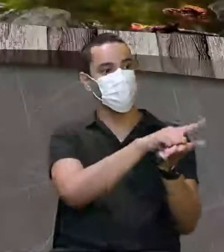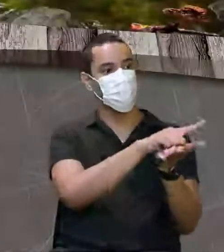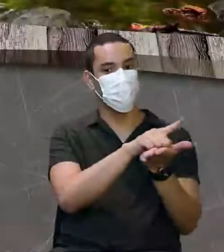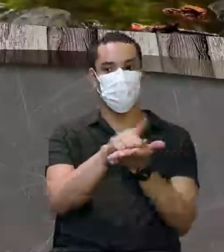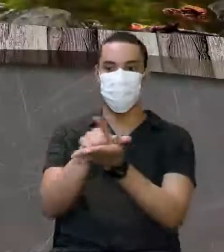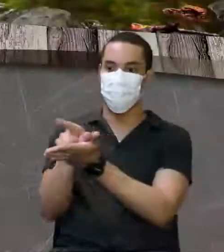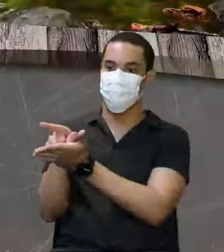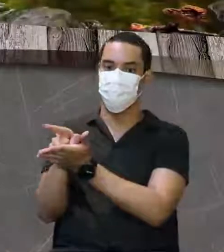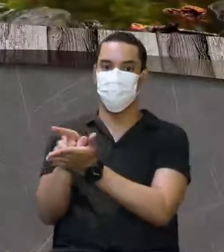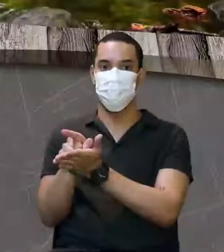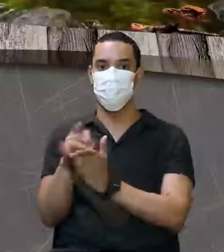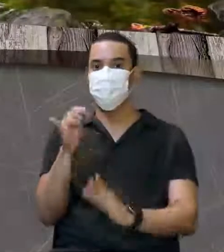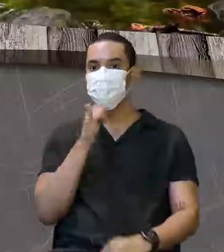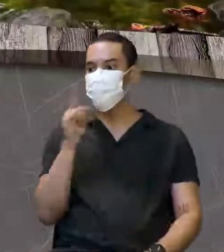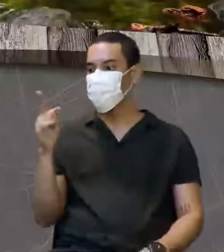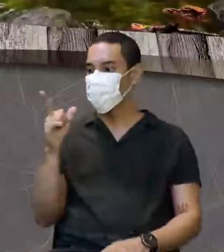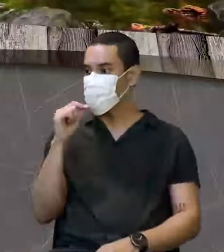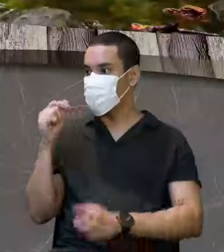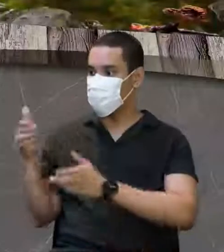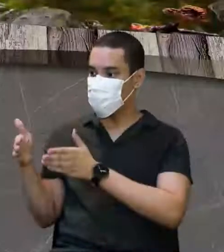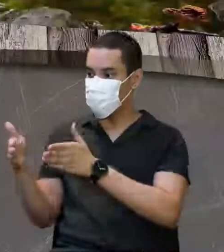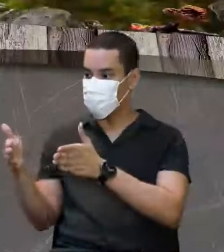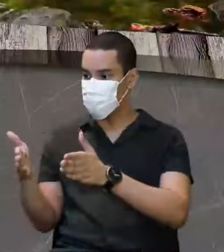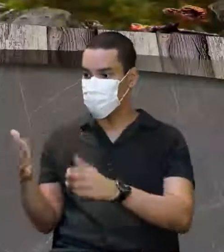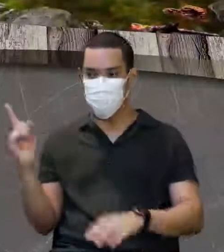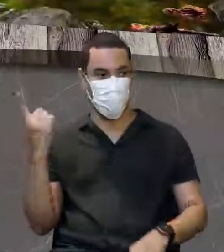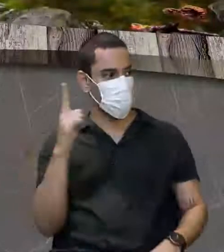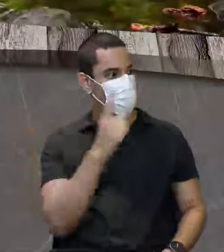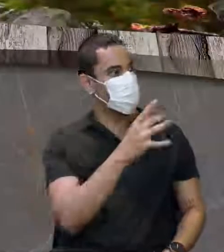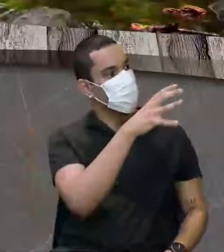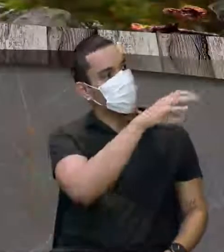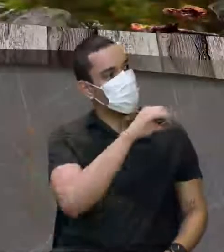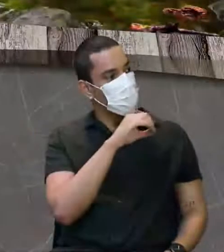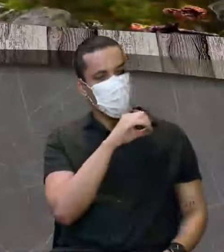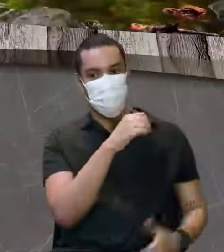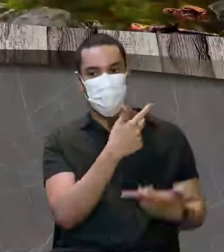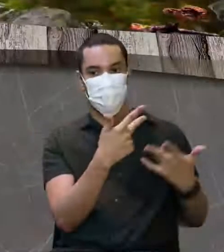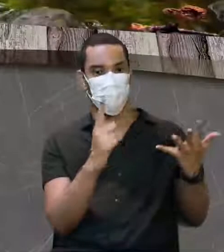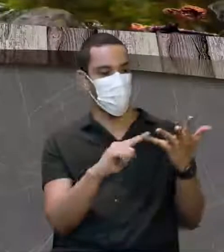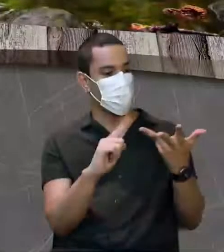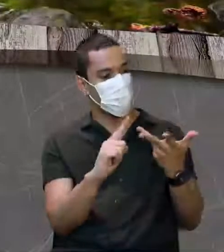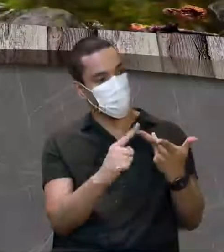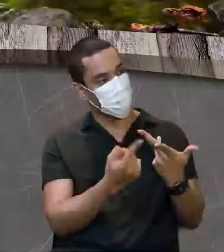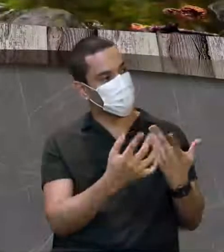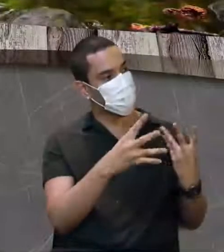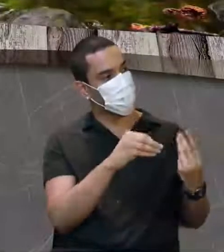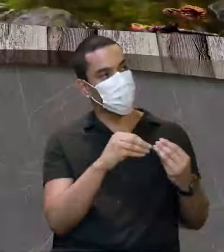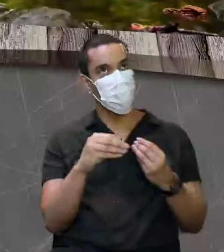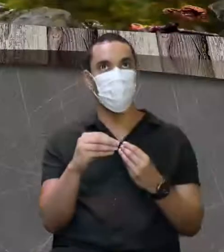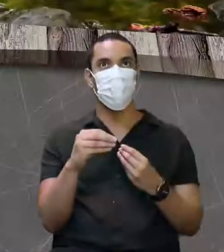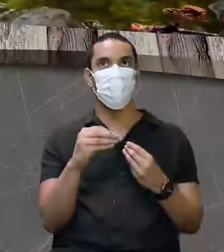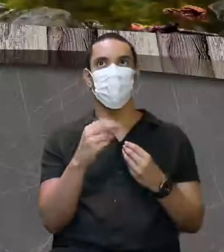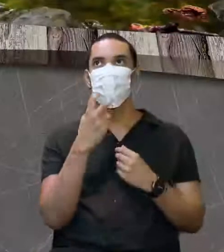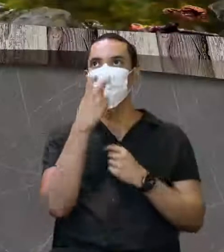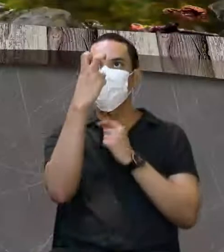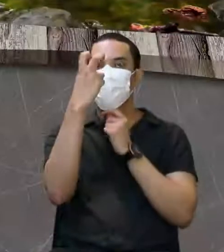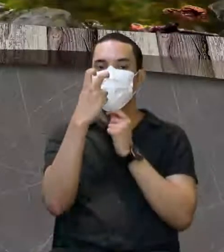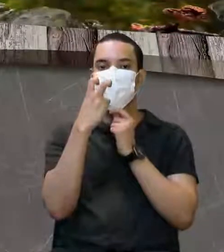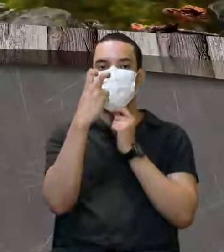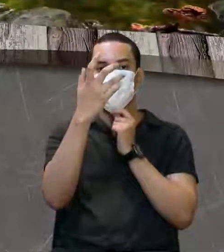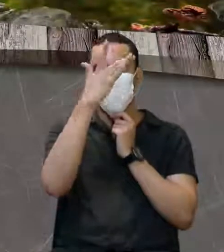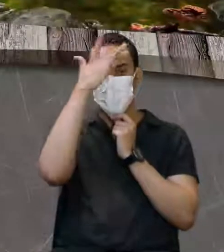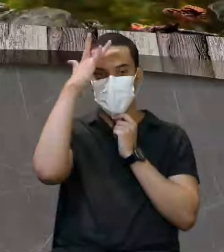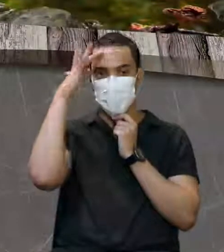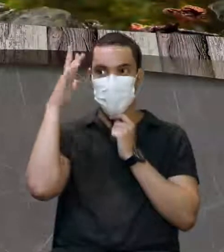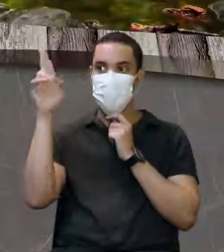O outro fica lá na beira do rio. Aí você entrou dentro da mata para coletar alguma coisa lá, um fruto, não sei. E aí você dá aqueles gritinhos e o outro